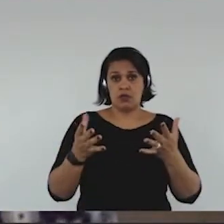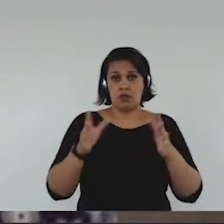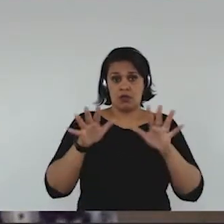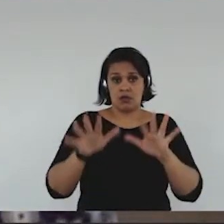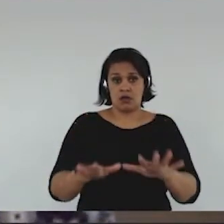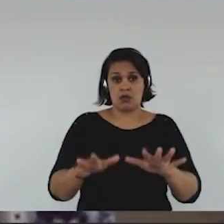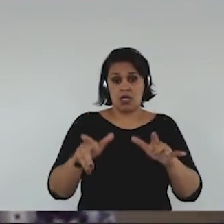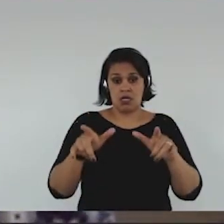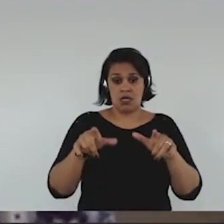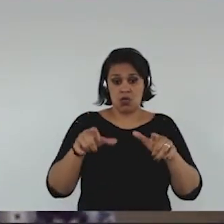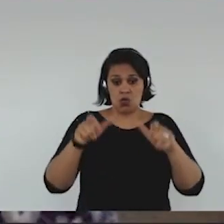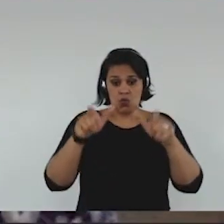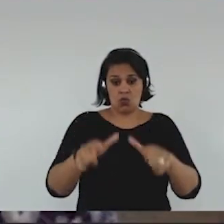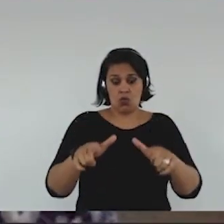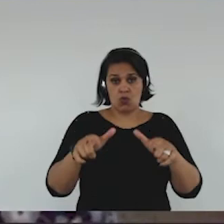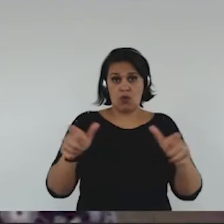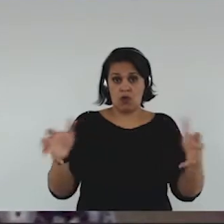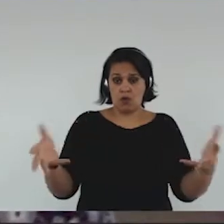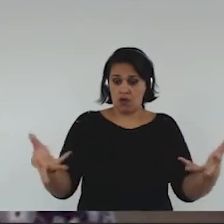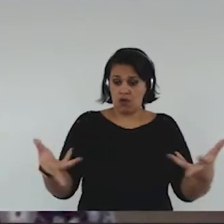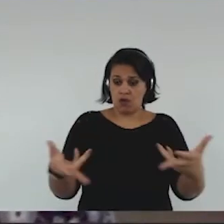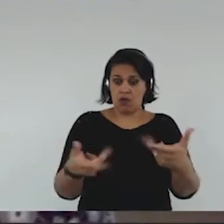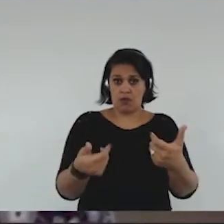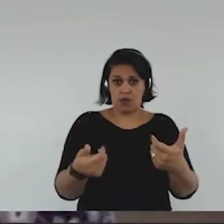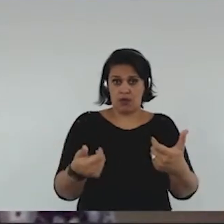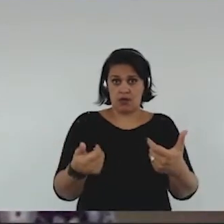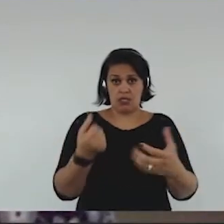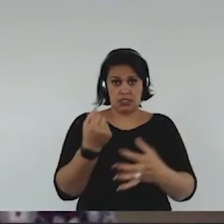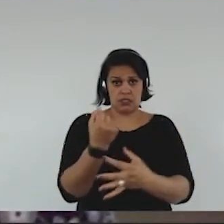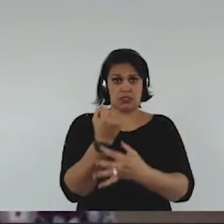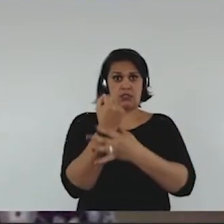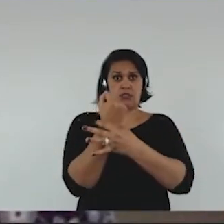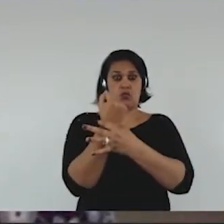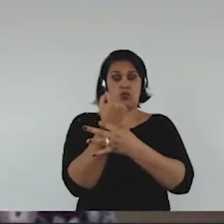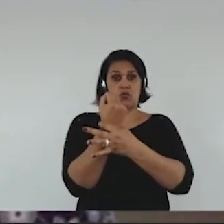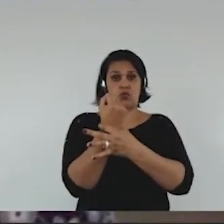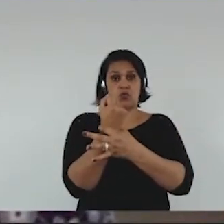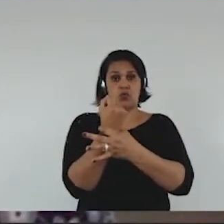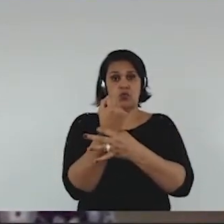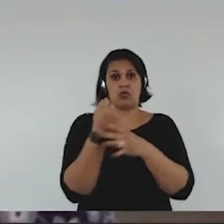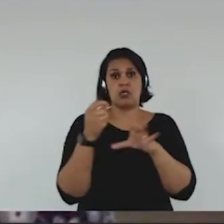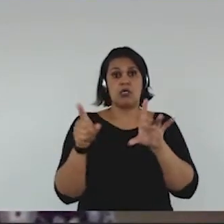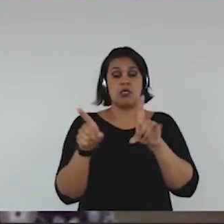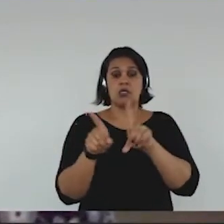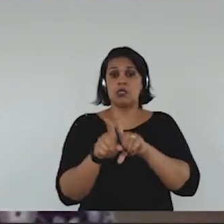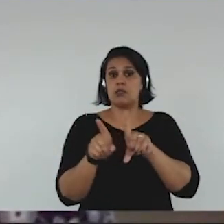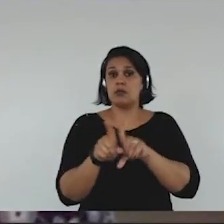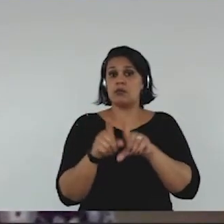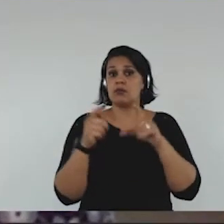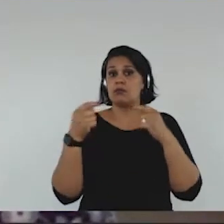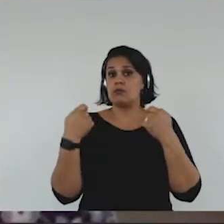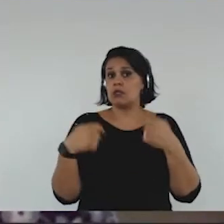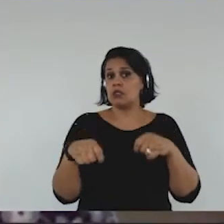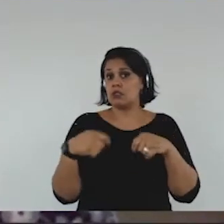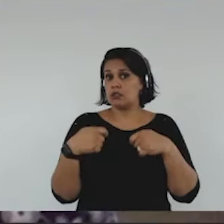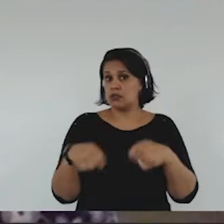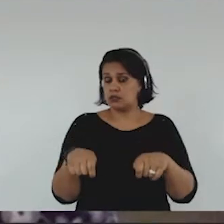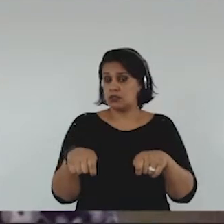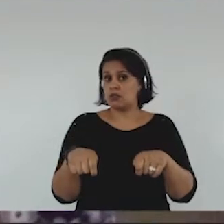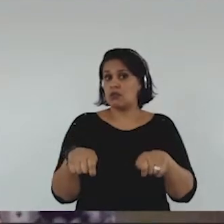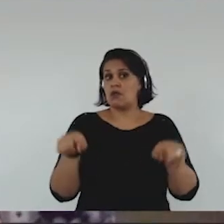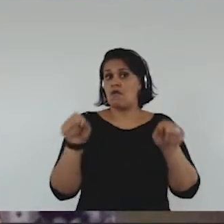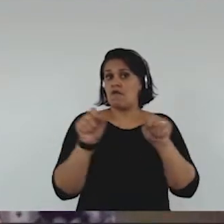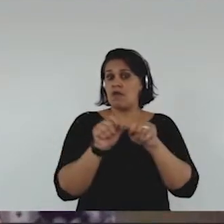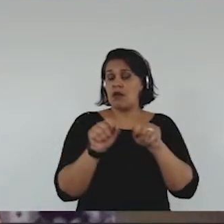altamente eficiente, seguro, e também tem que fazer com que os